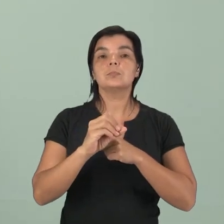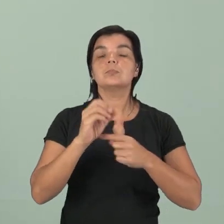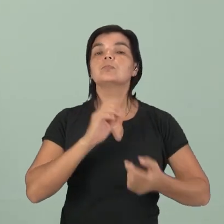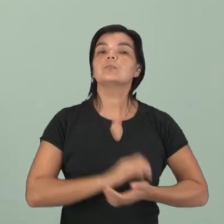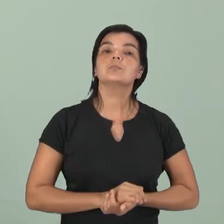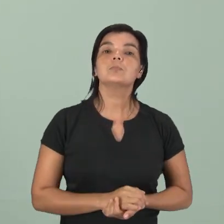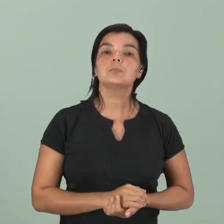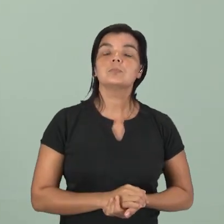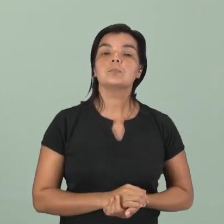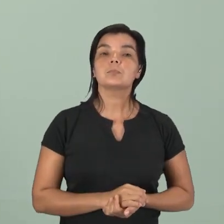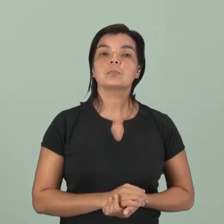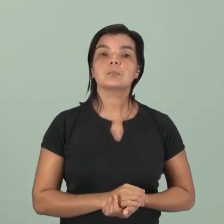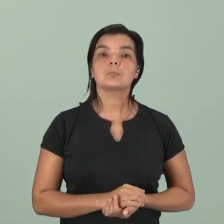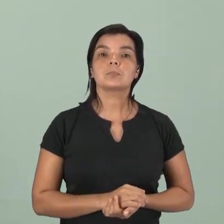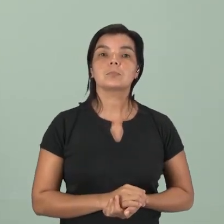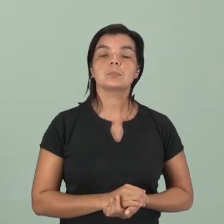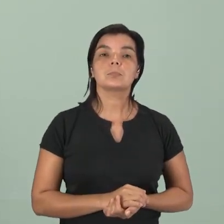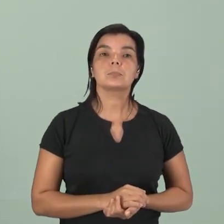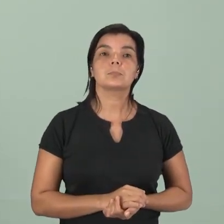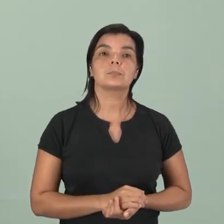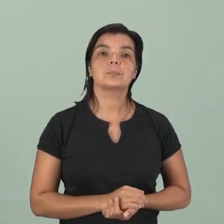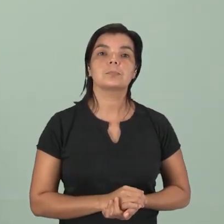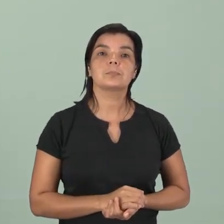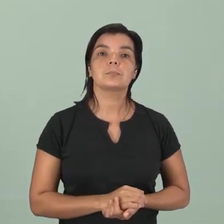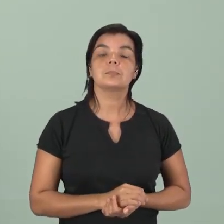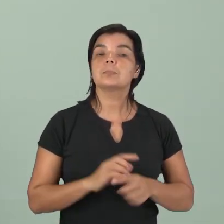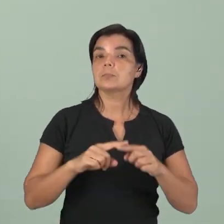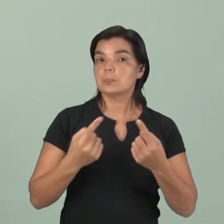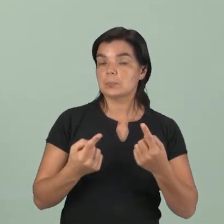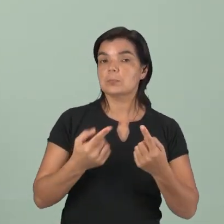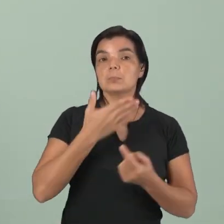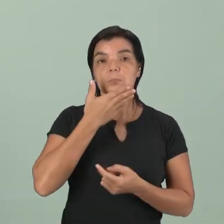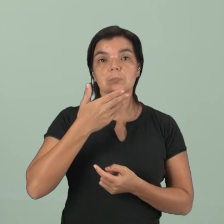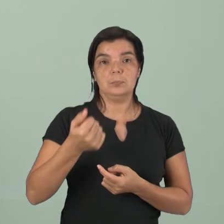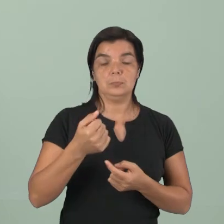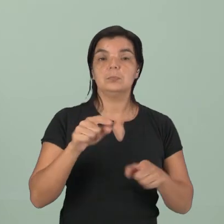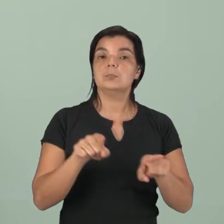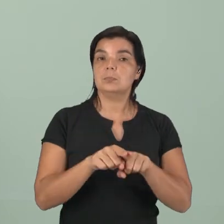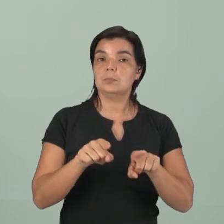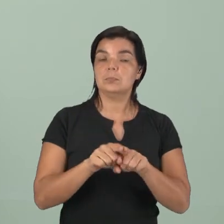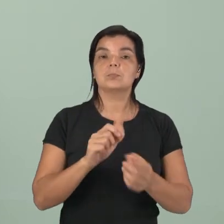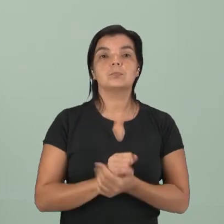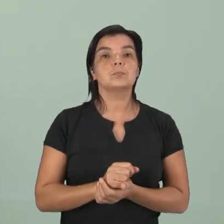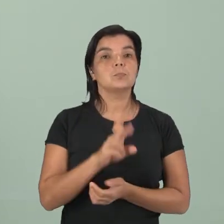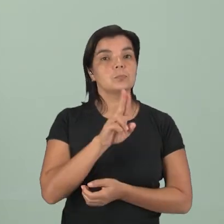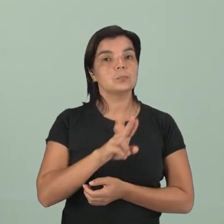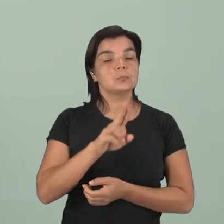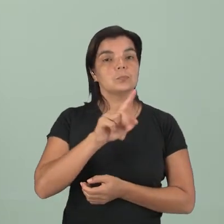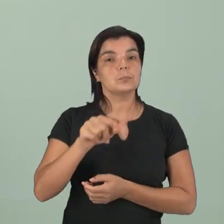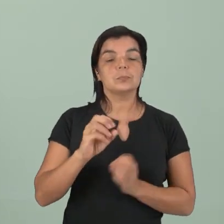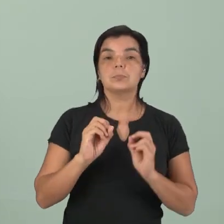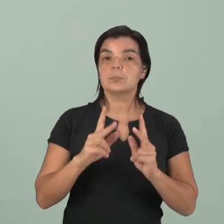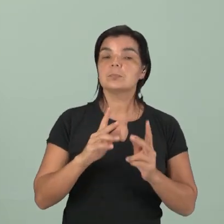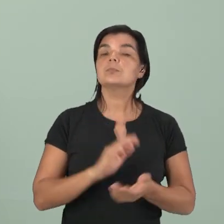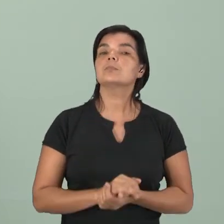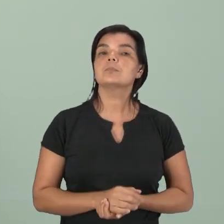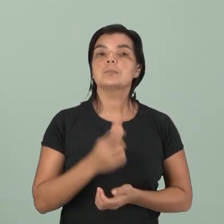menor, multiplicando. Se for o inverso, vai ser dividindo. Mas a forma melhor é, no caso, o uso da vírgula. Tá ok?